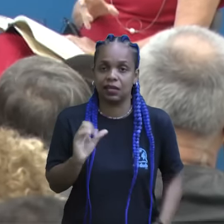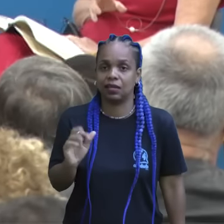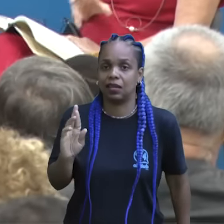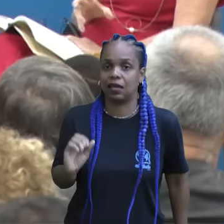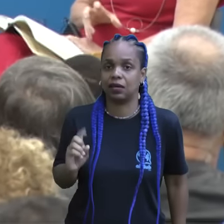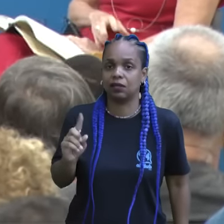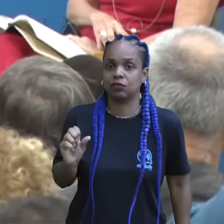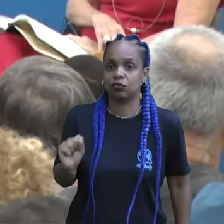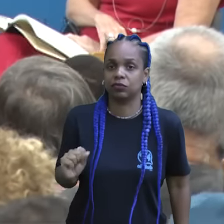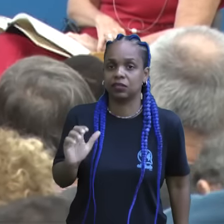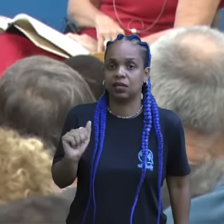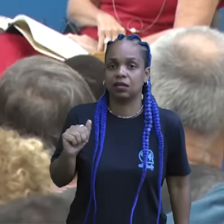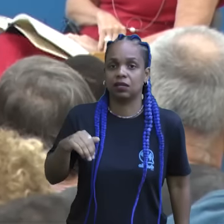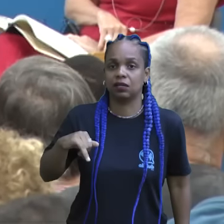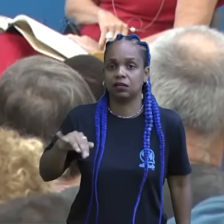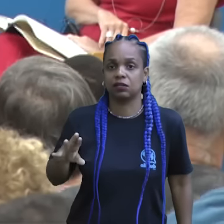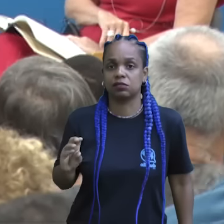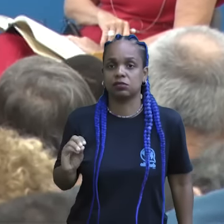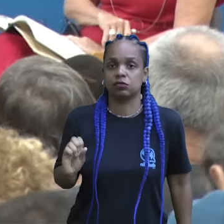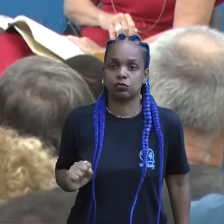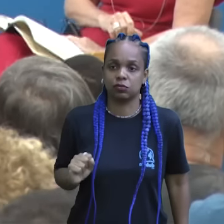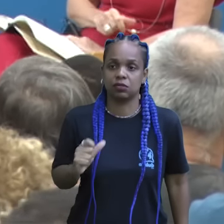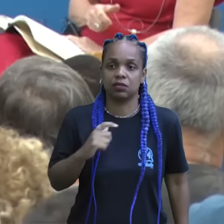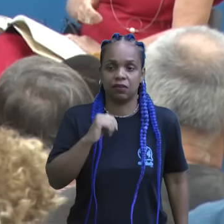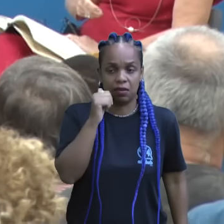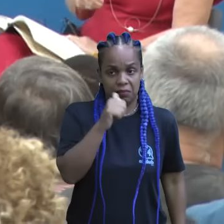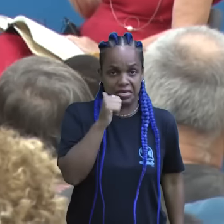leem com muito entusiasmo, e